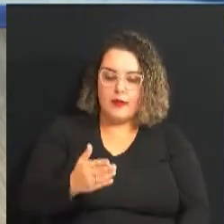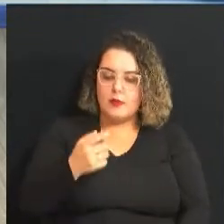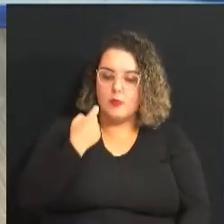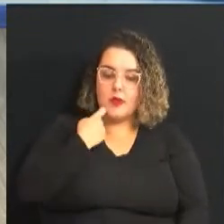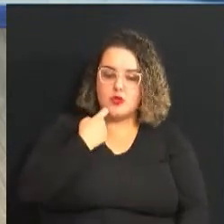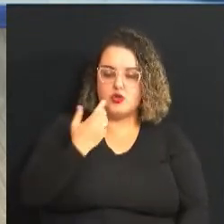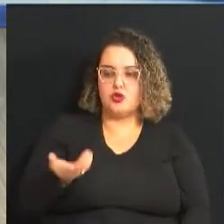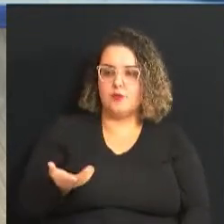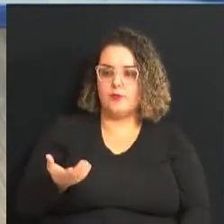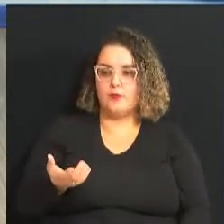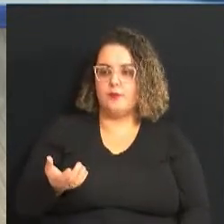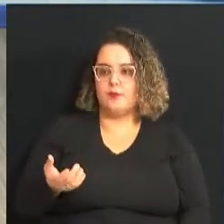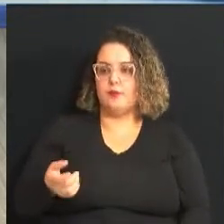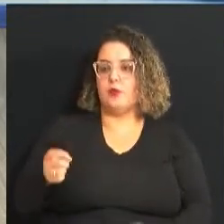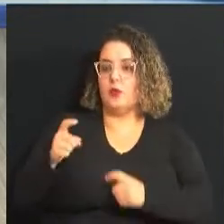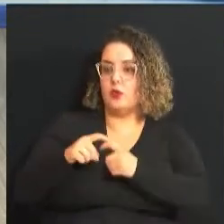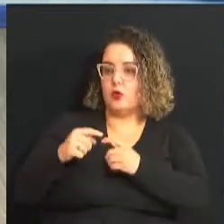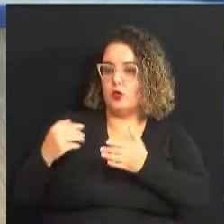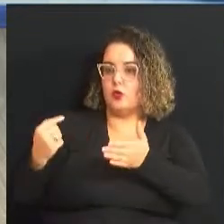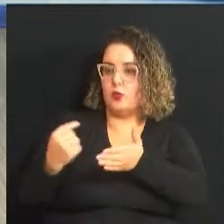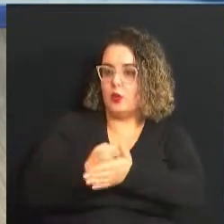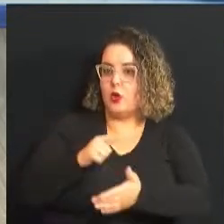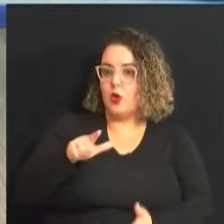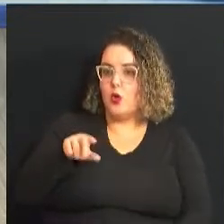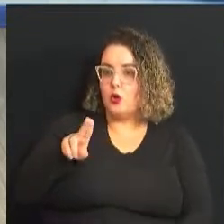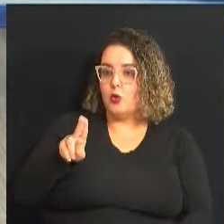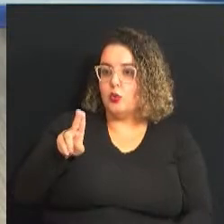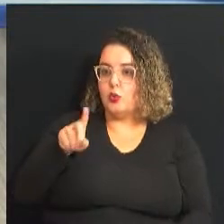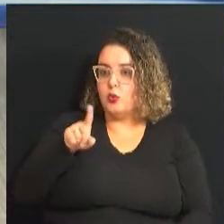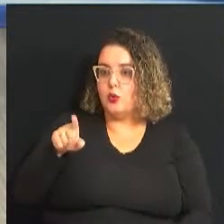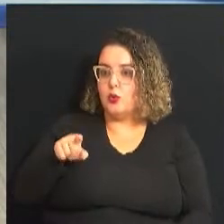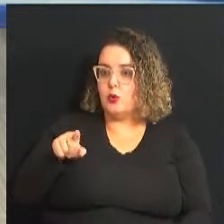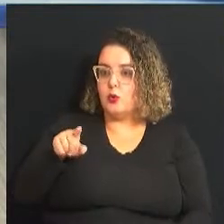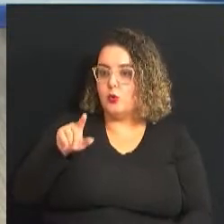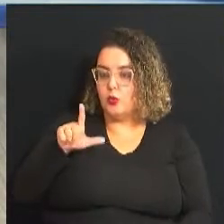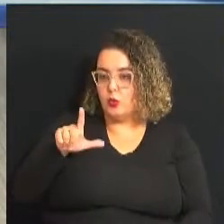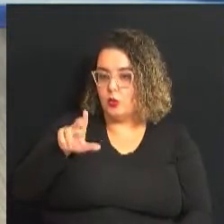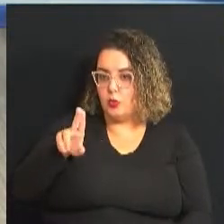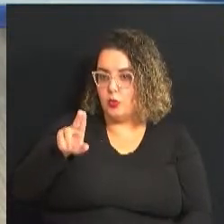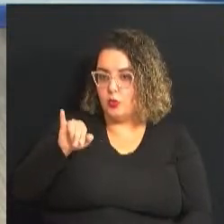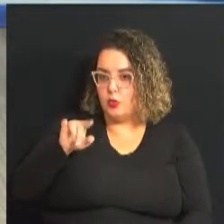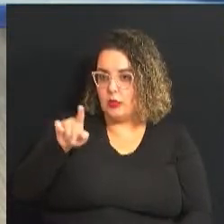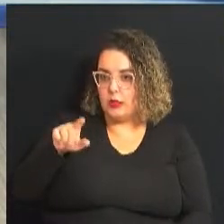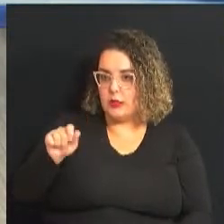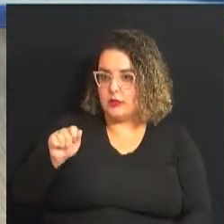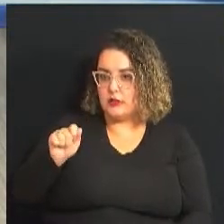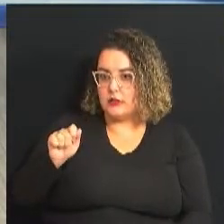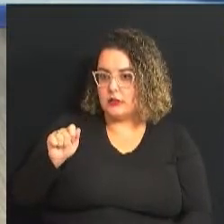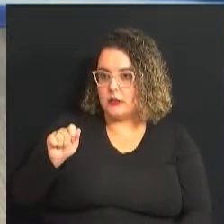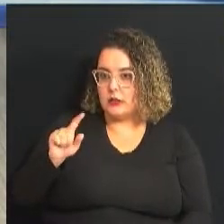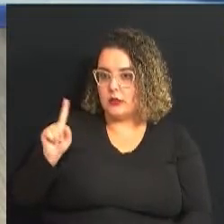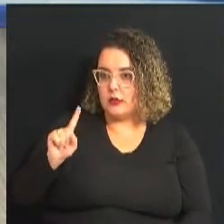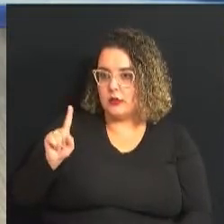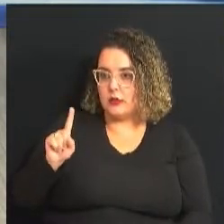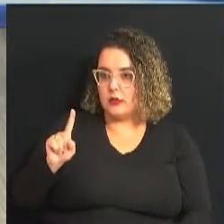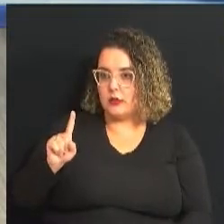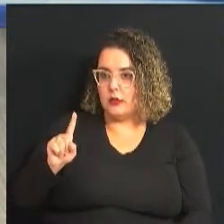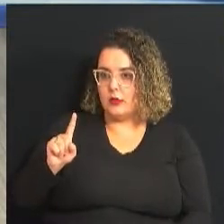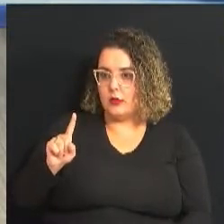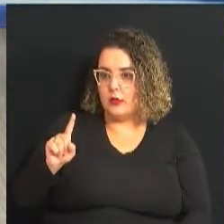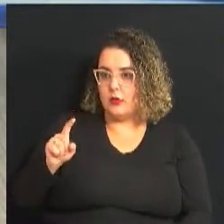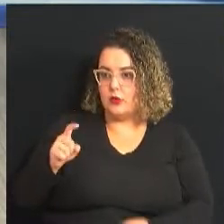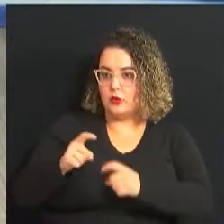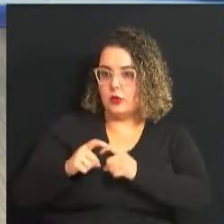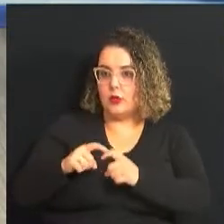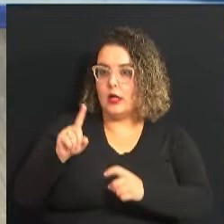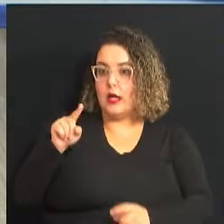da Luísa do Campos Elíseos. Ó, peraí, não. Não é da Luísa, não, doutor.